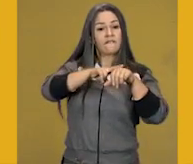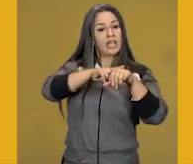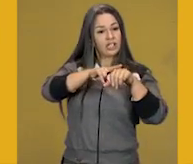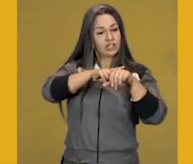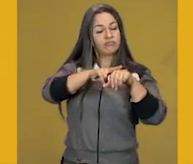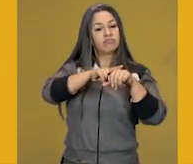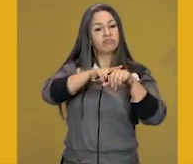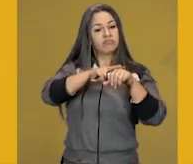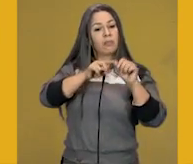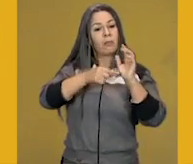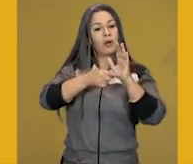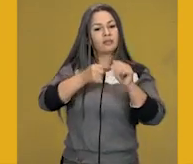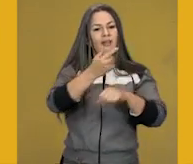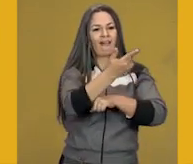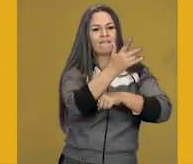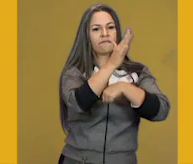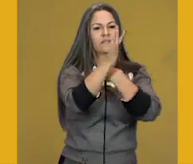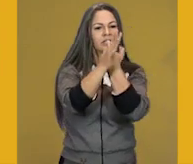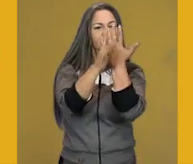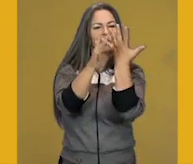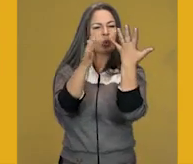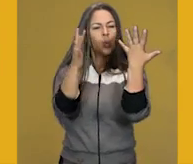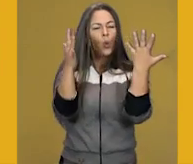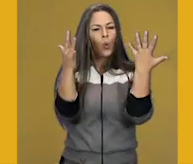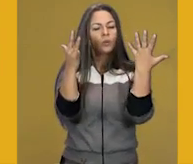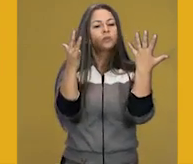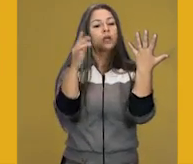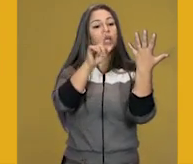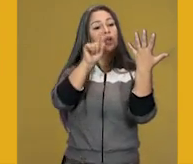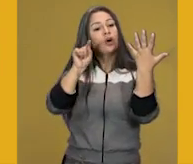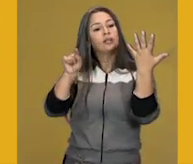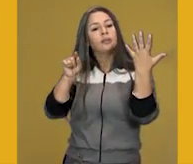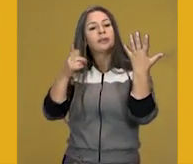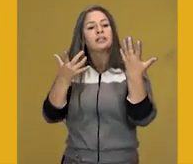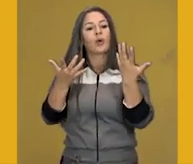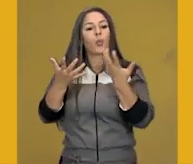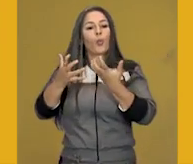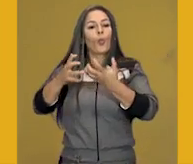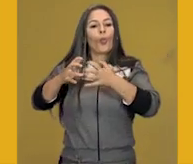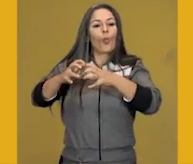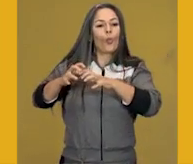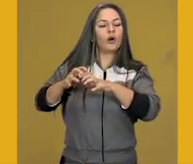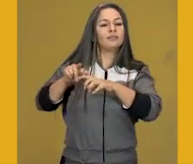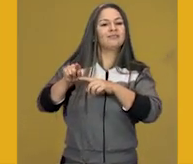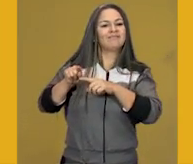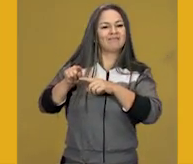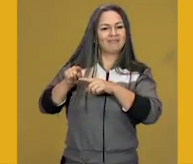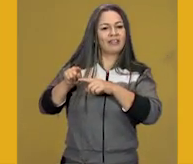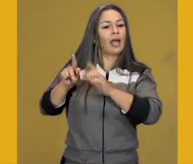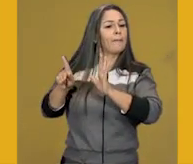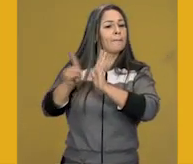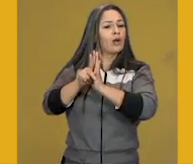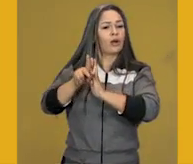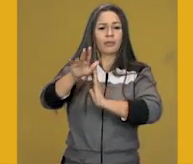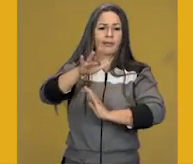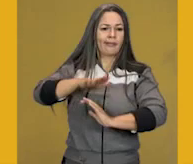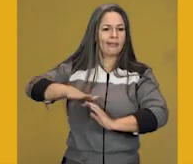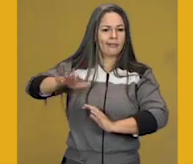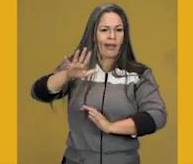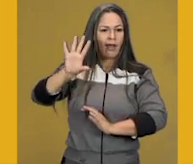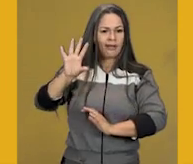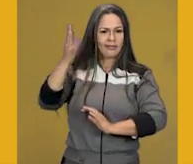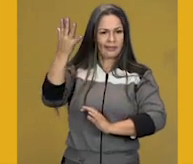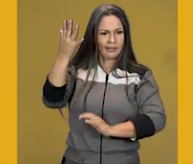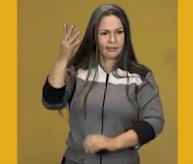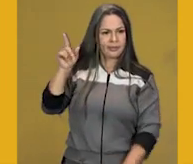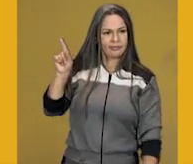mostra uma vegetação mais densa, e outro lado uma área mais seca. isso são condições naturais da China. Essa é uma